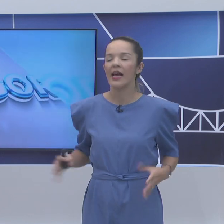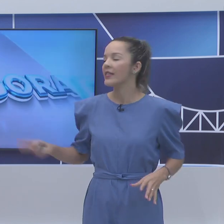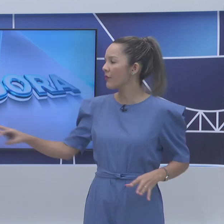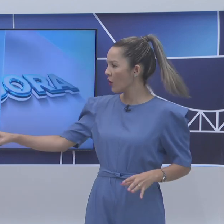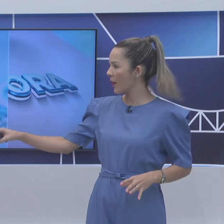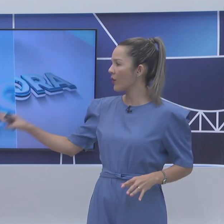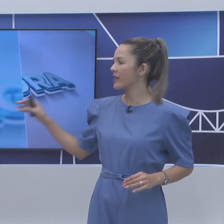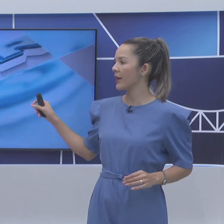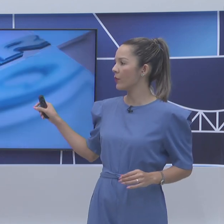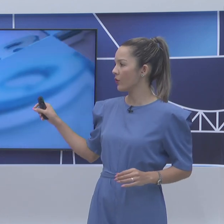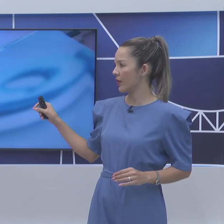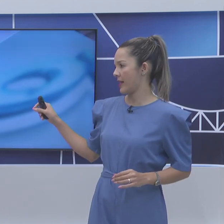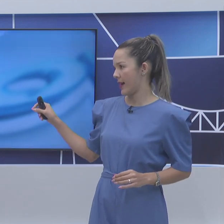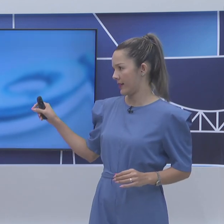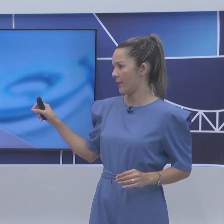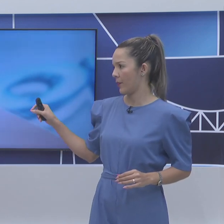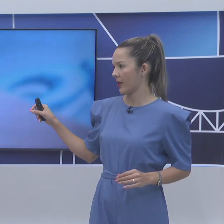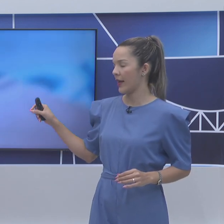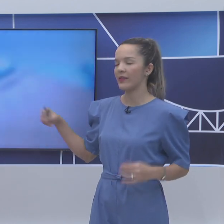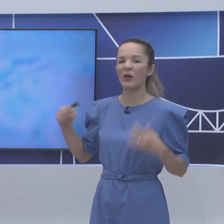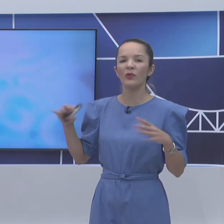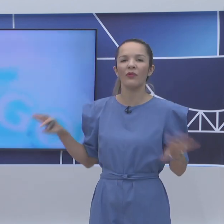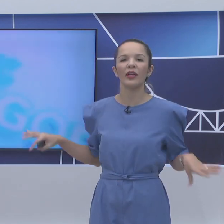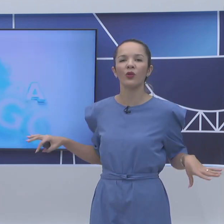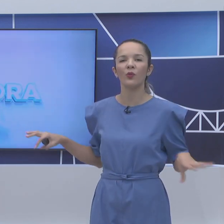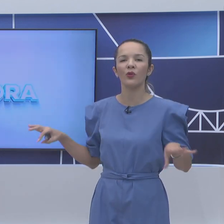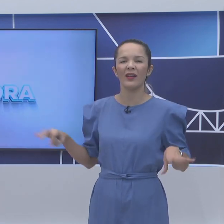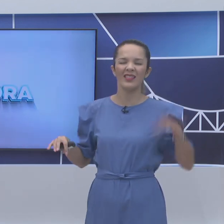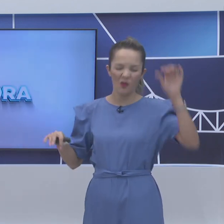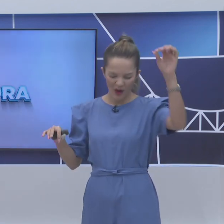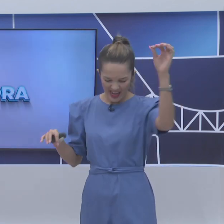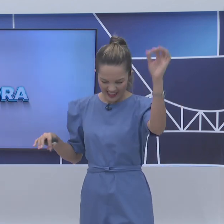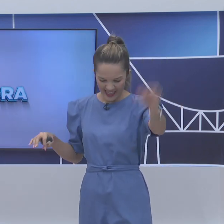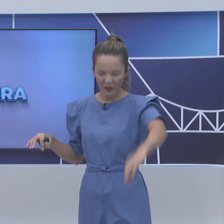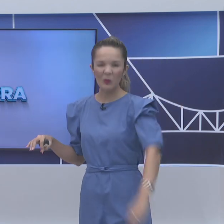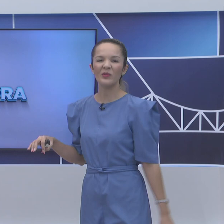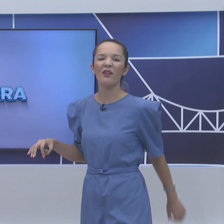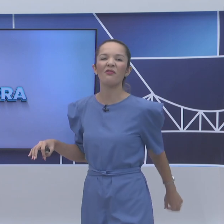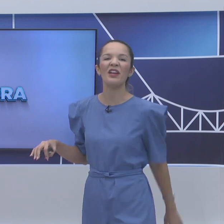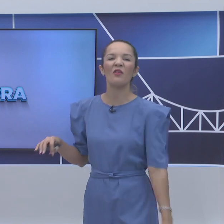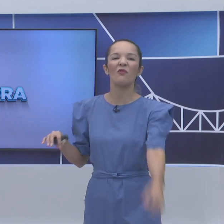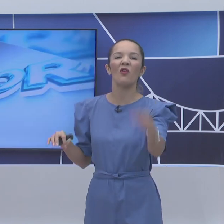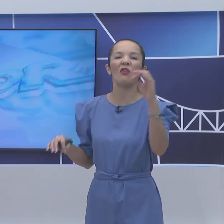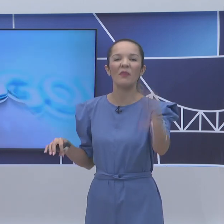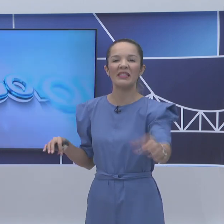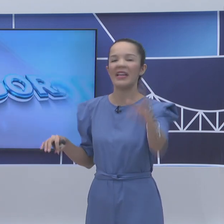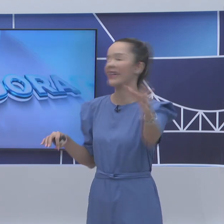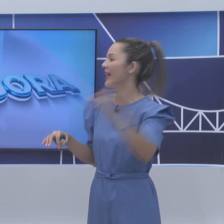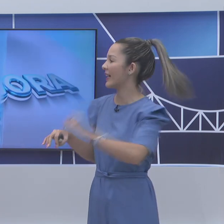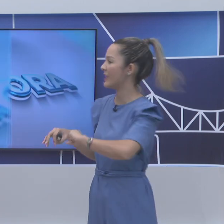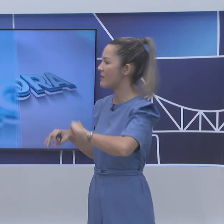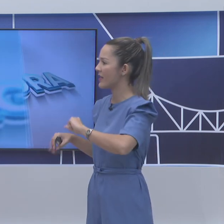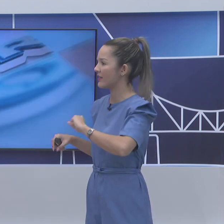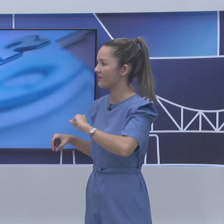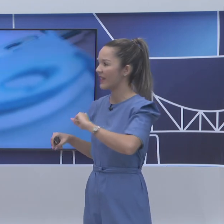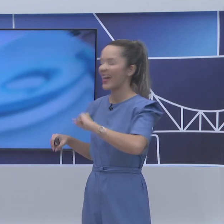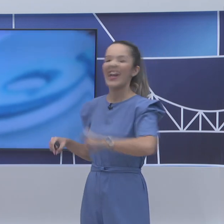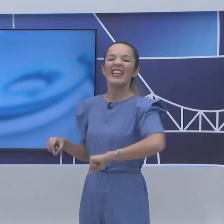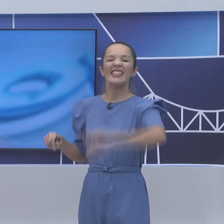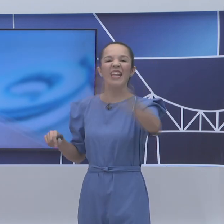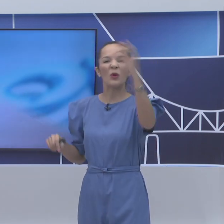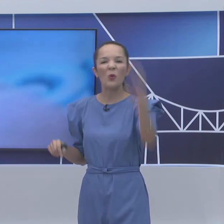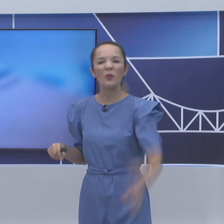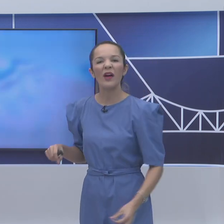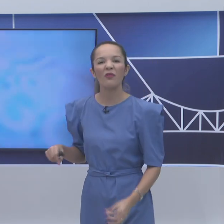gás? Você falou uma coisa que é muito verdade, sabe por quê? Segunda-feira todo mundo fala assim, não, segunda-feira eu vou começar a ir na academia. É aquele